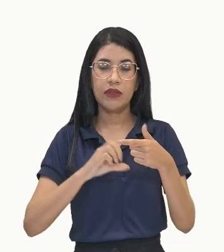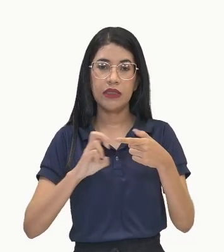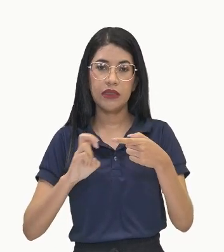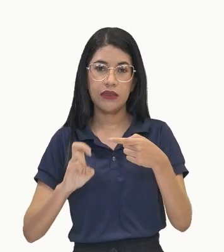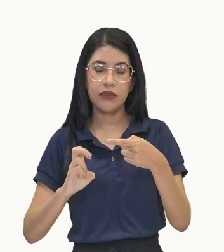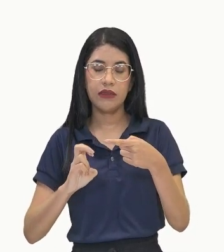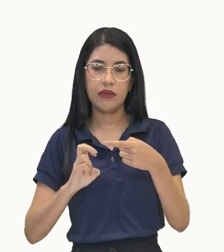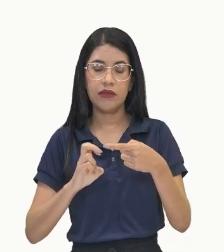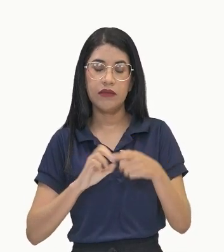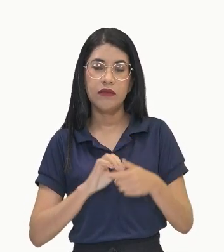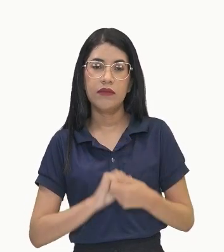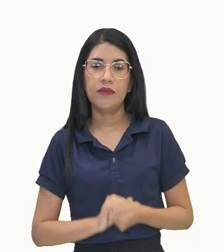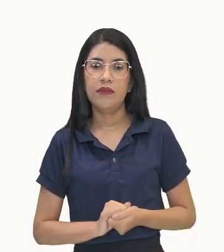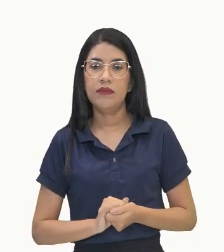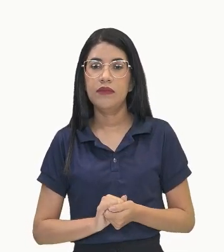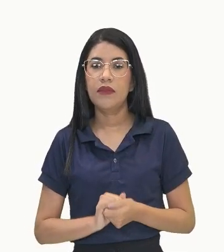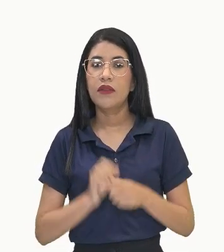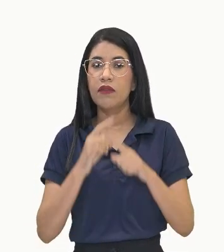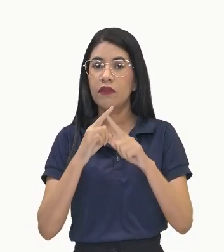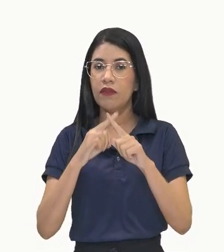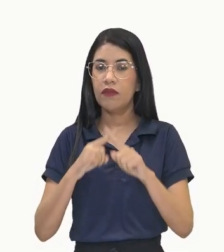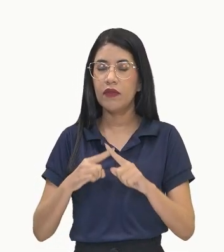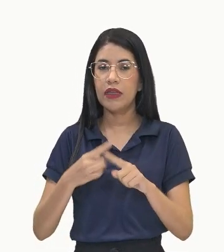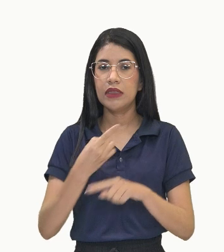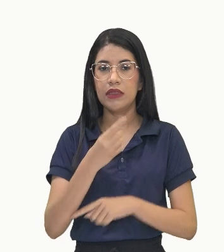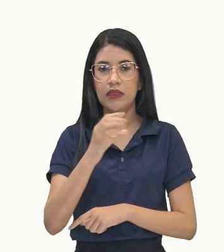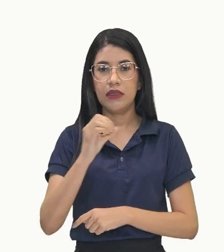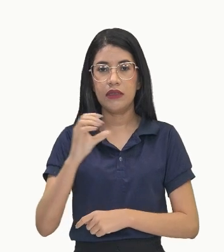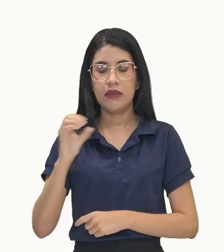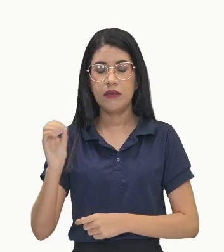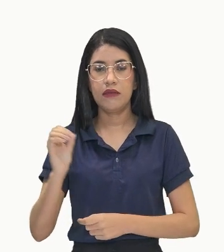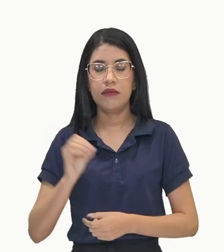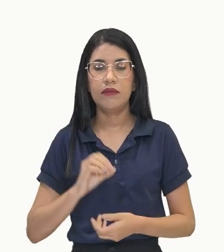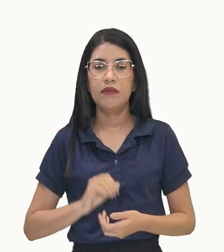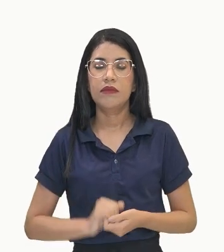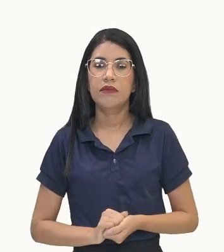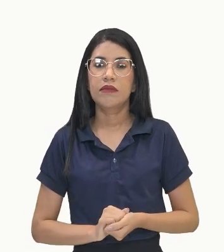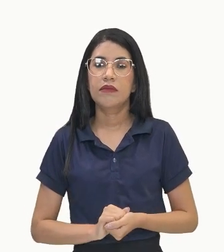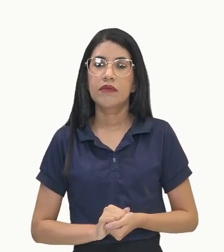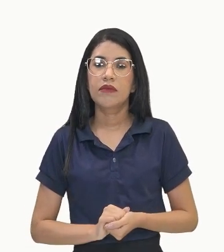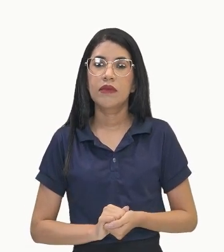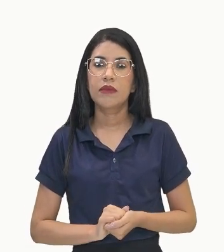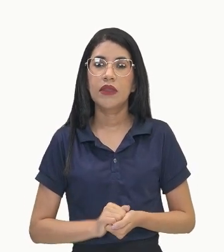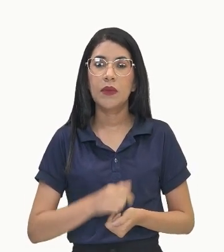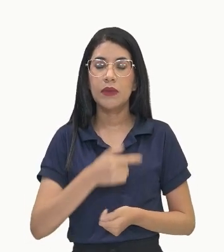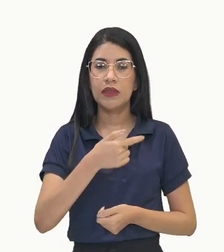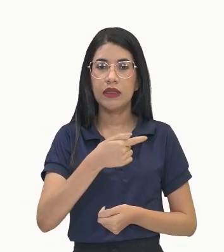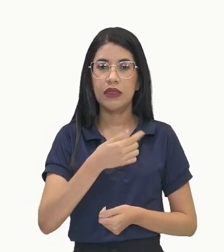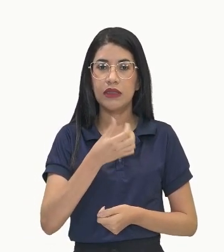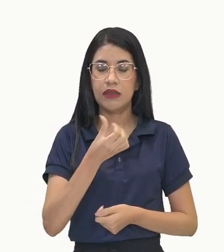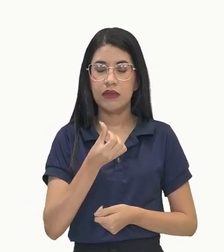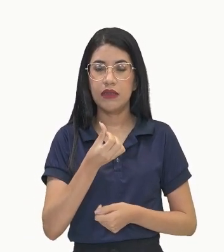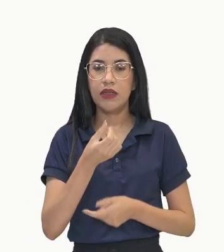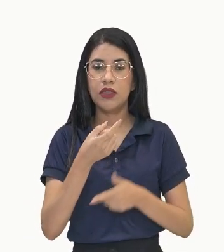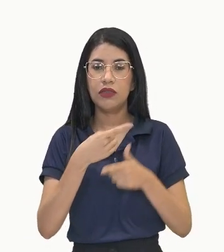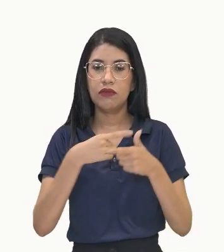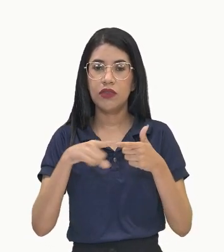95 vezes o 100. Então, 76 dividido